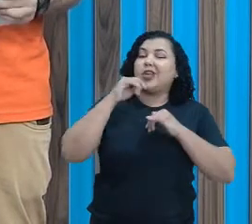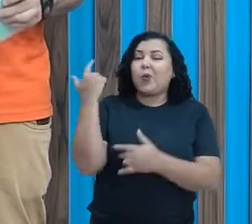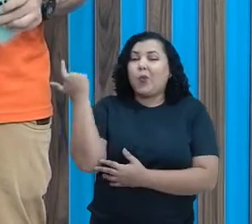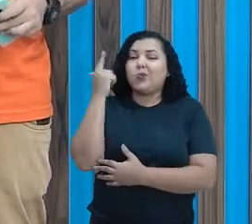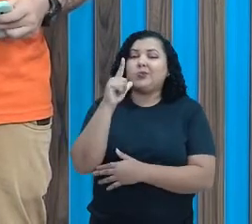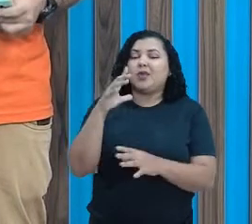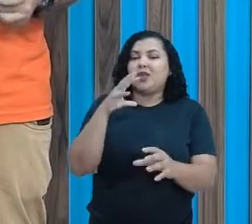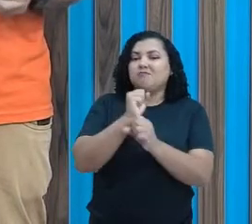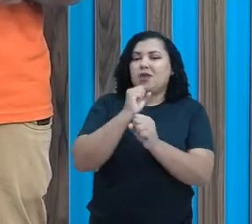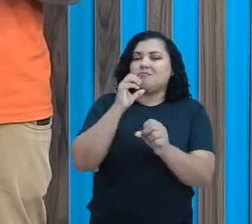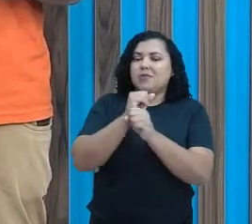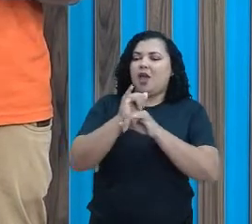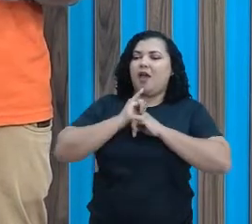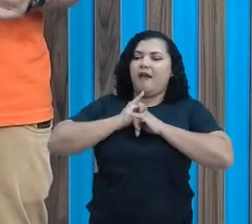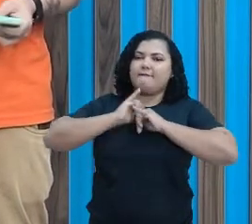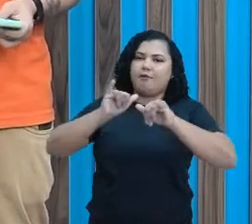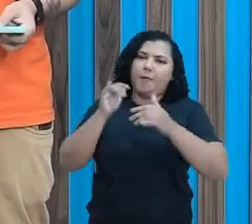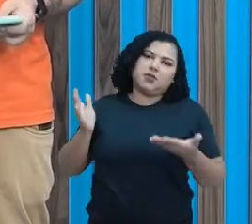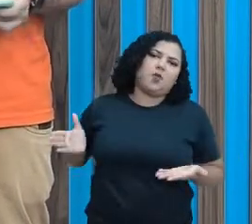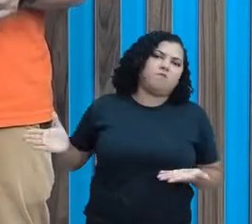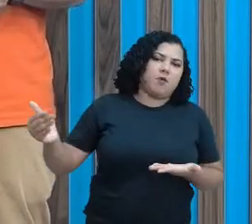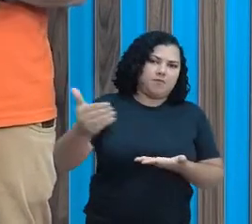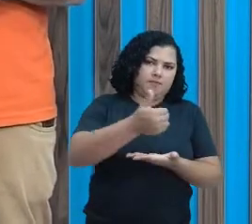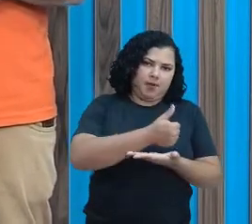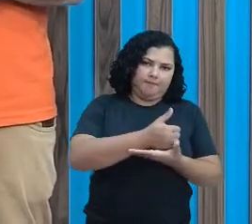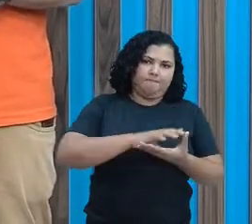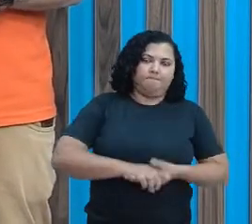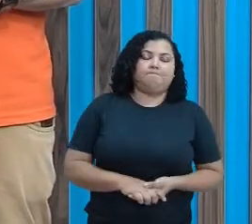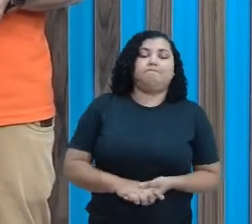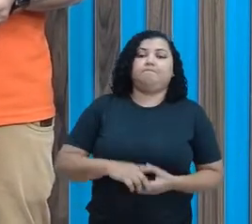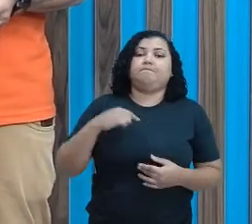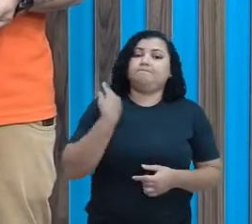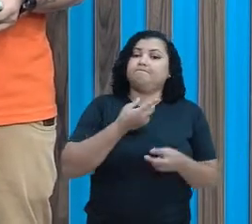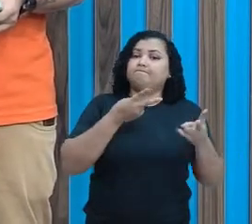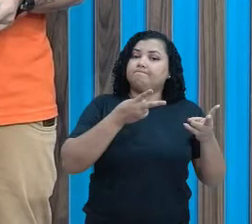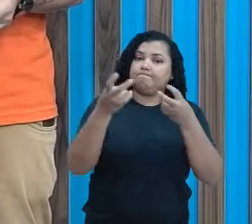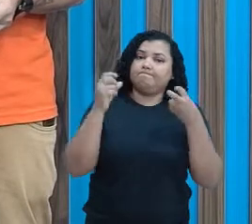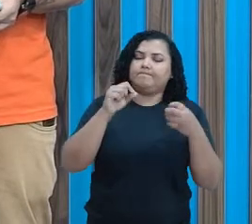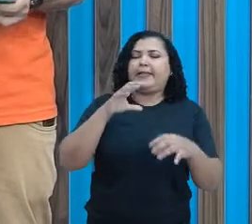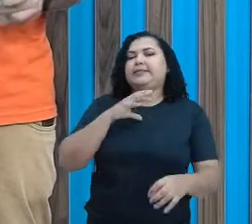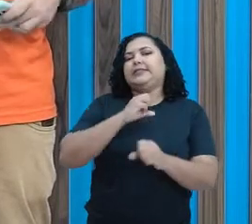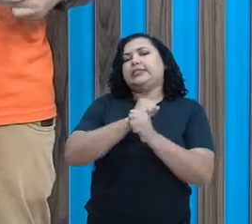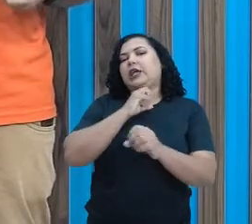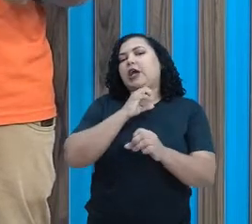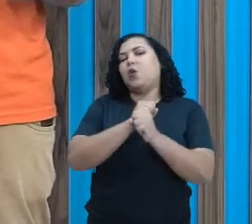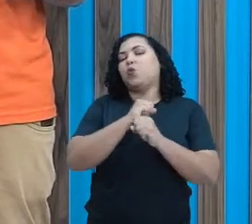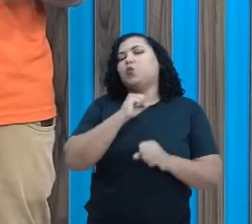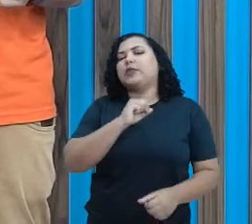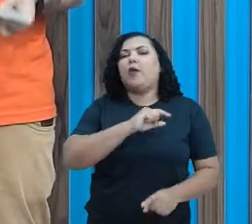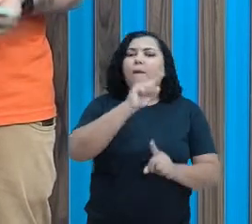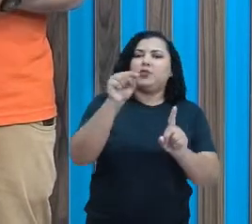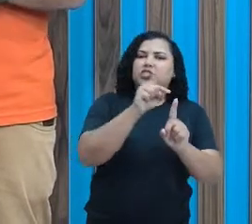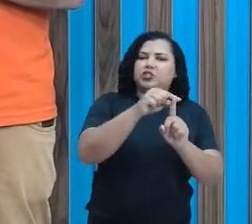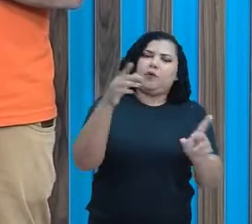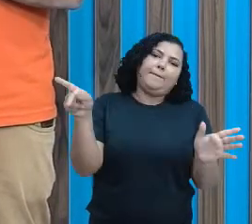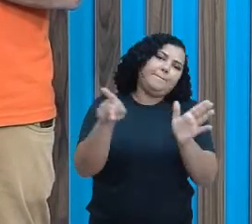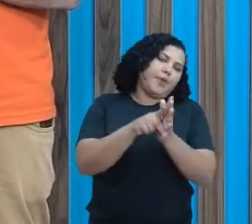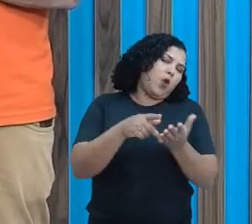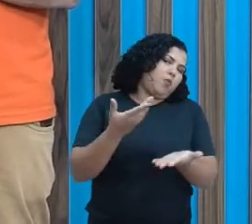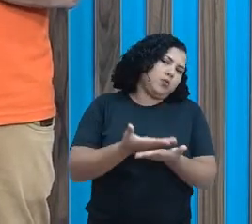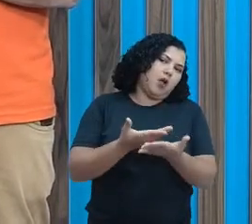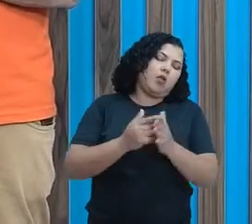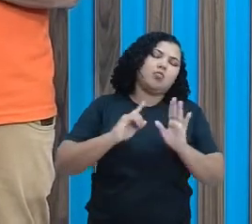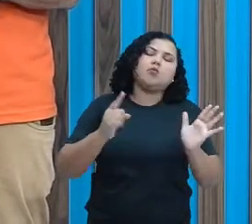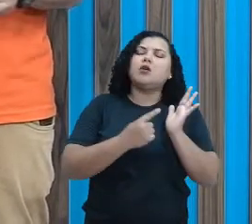tá certo? Você chegar a esse resultado. E a gente vai perceber que esses cálculos aí não é o objetivo da aula, ele só vai estar